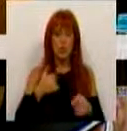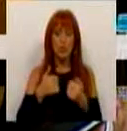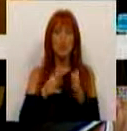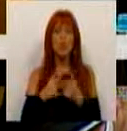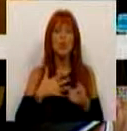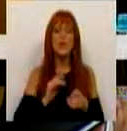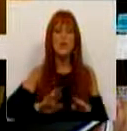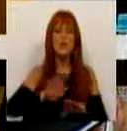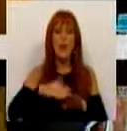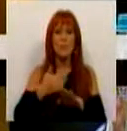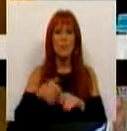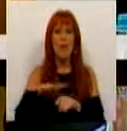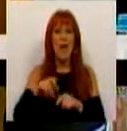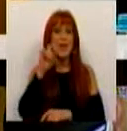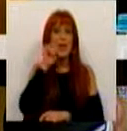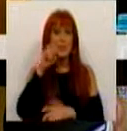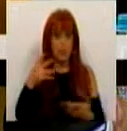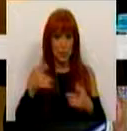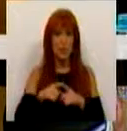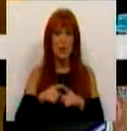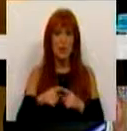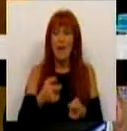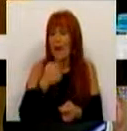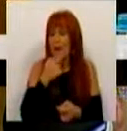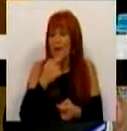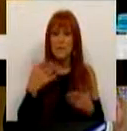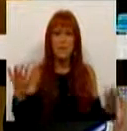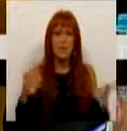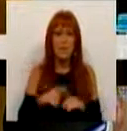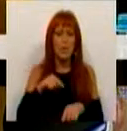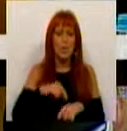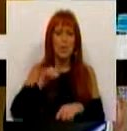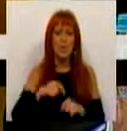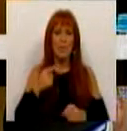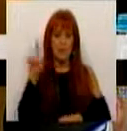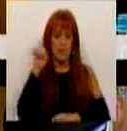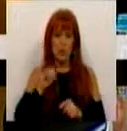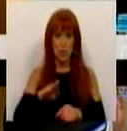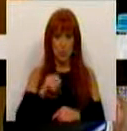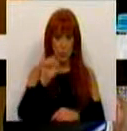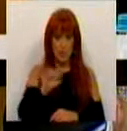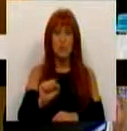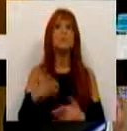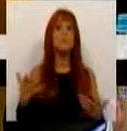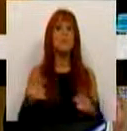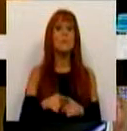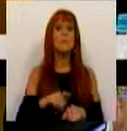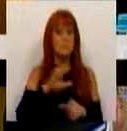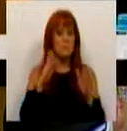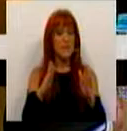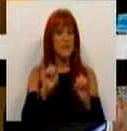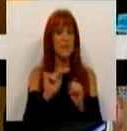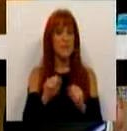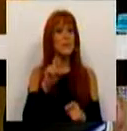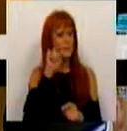Tudo o que queremos é reforçar a rede de áreas protegidas, o que só será possível no momento em que a valorização do território seja uma parcela da